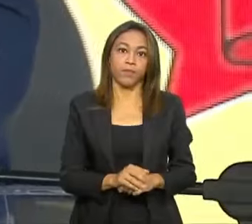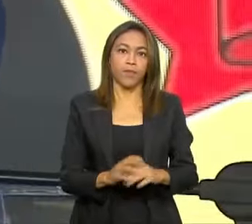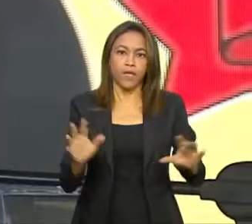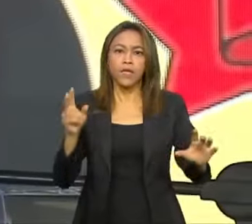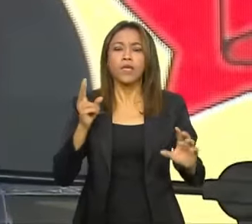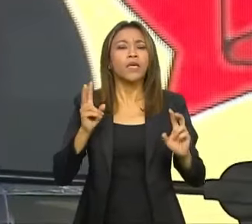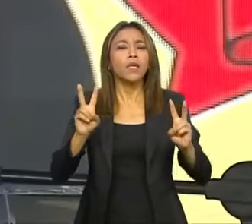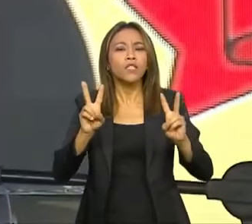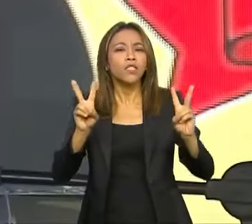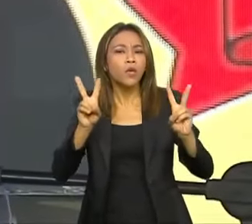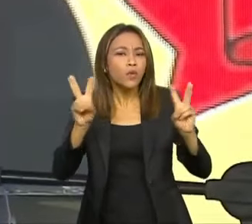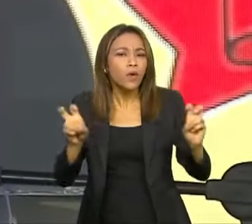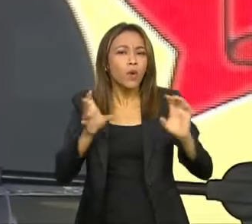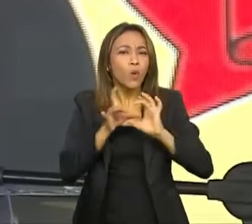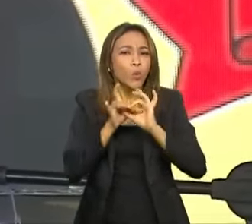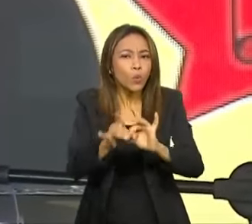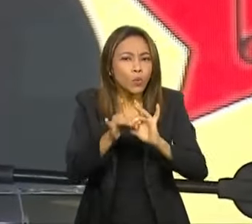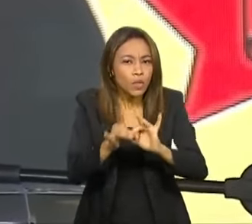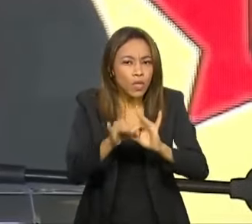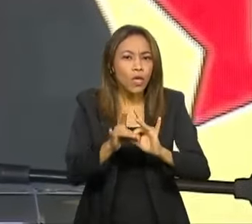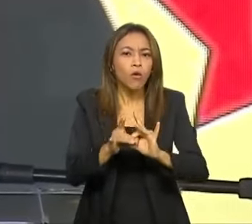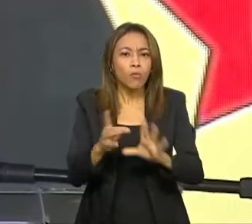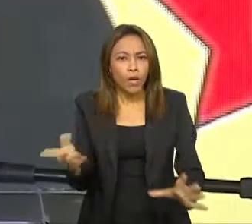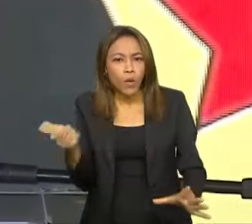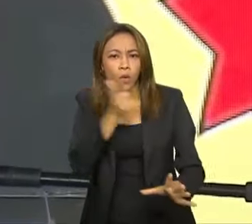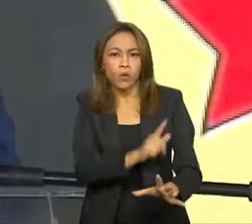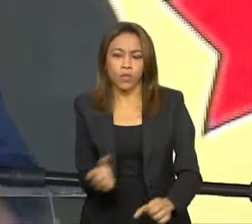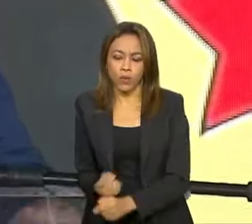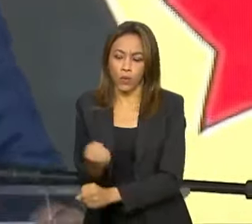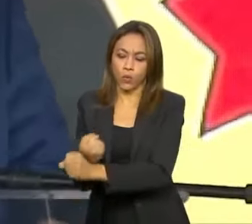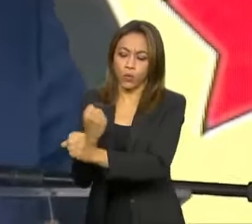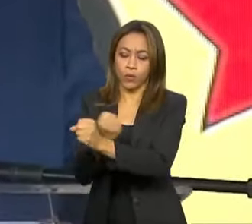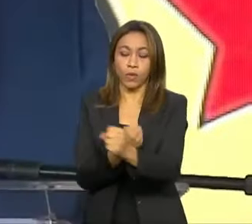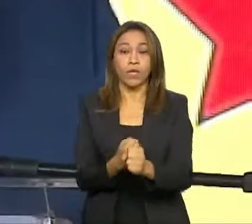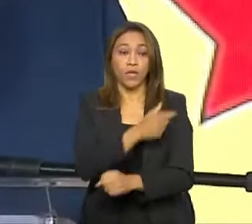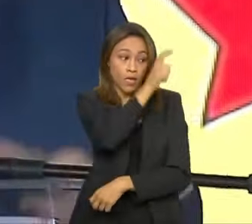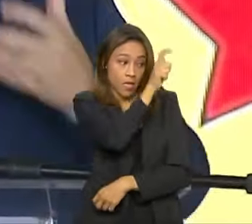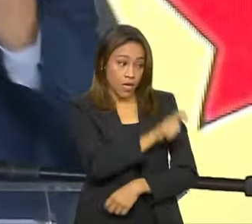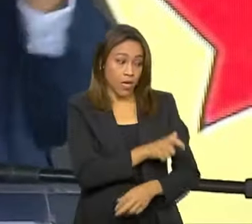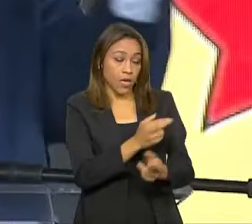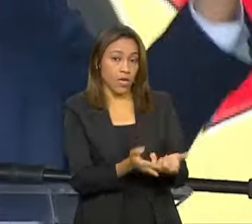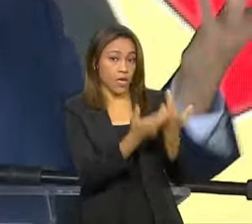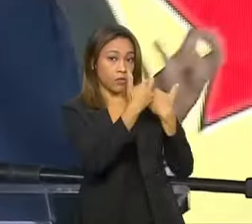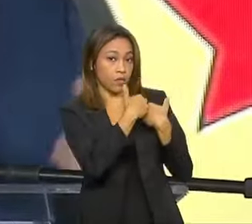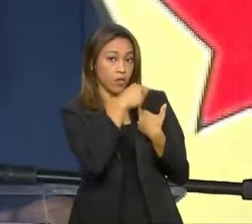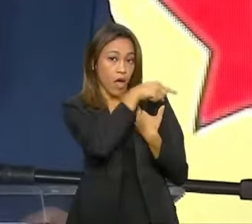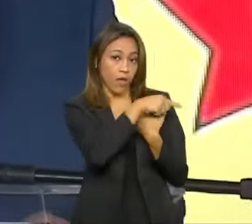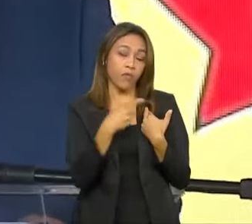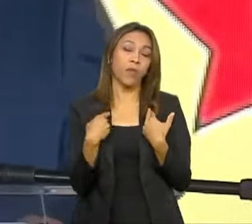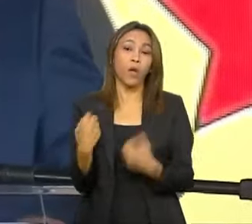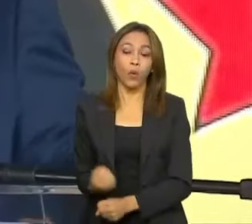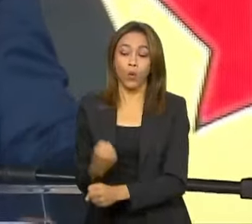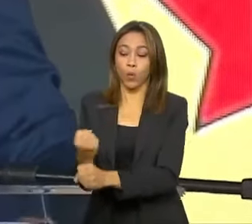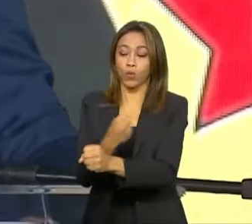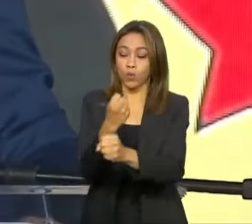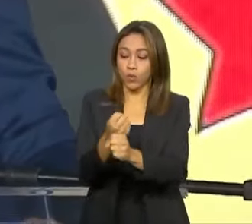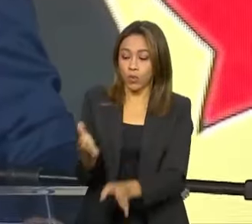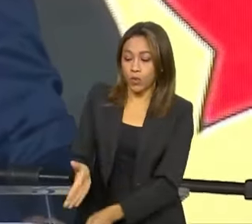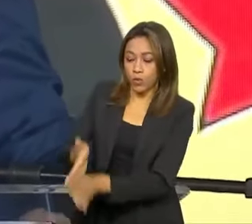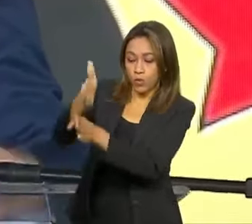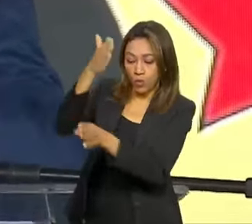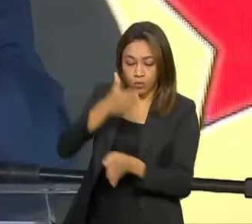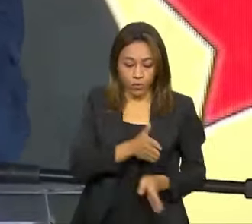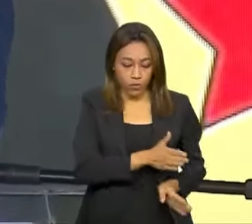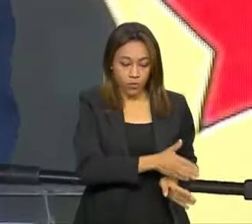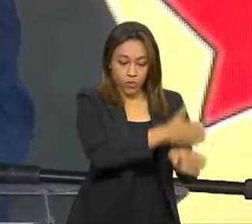Neemias, para reconstruir os muros de Jerusalém, convidou as pessoas.